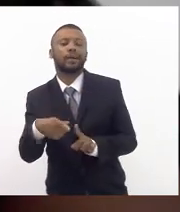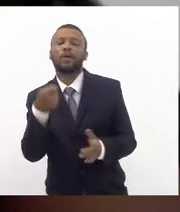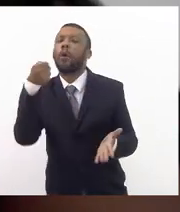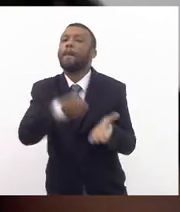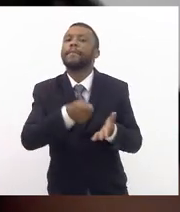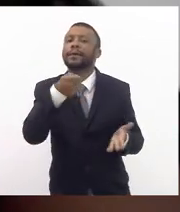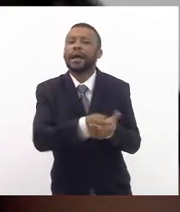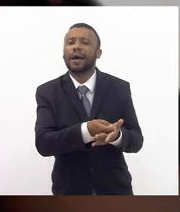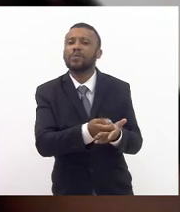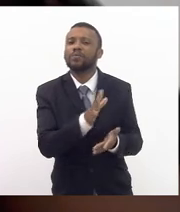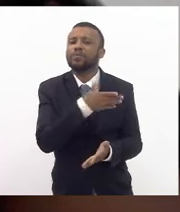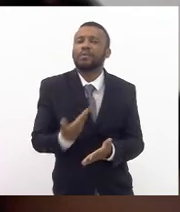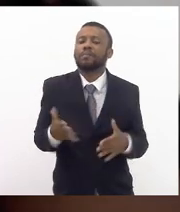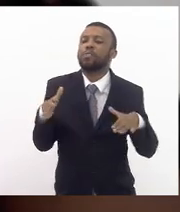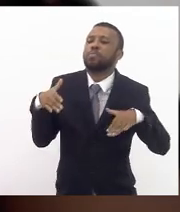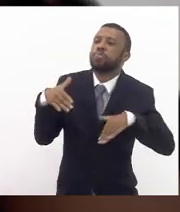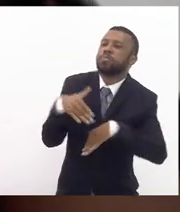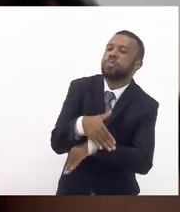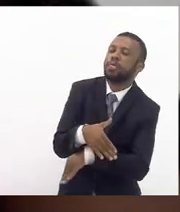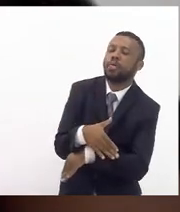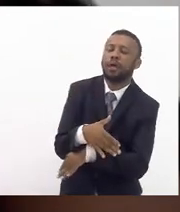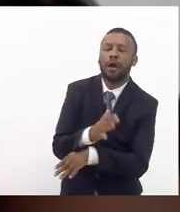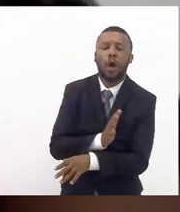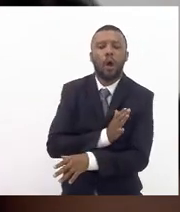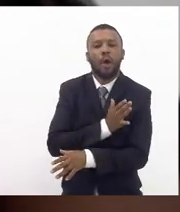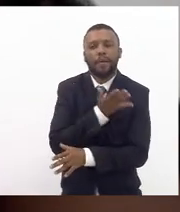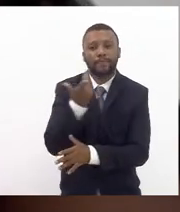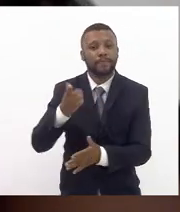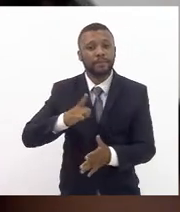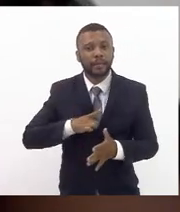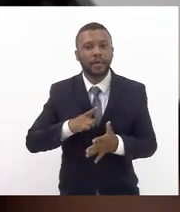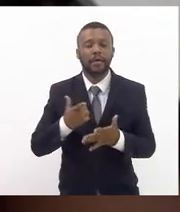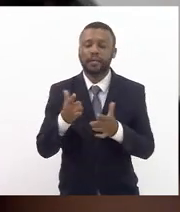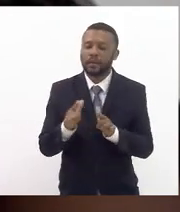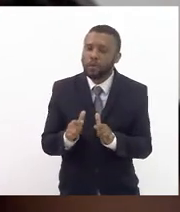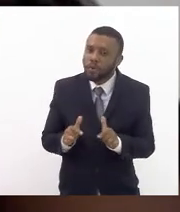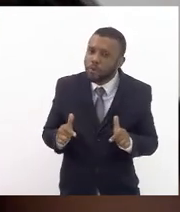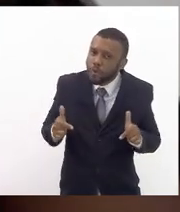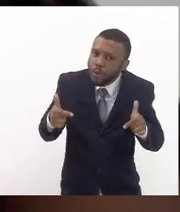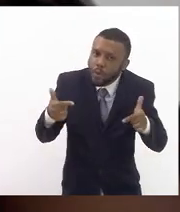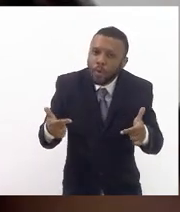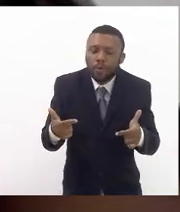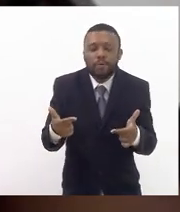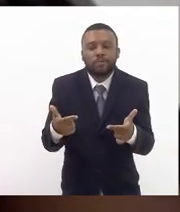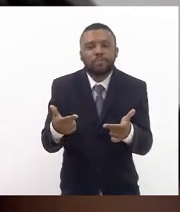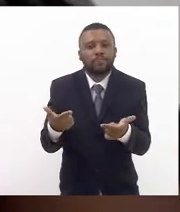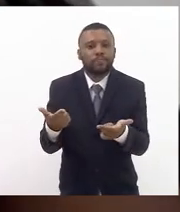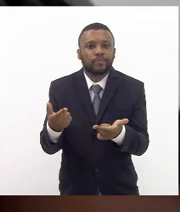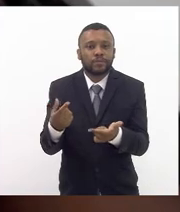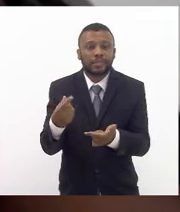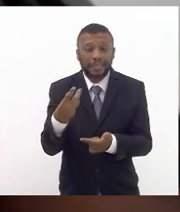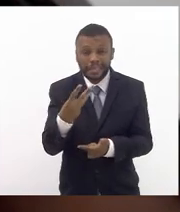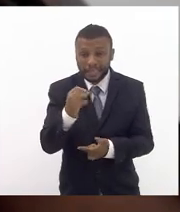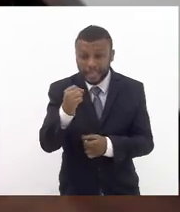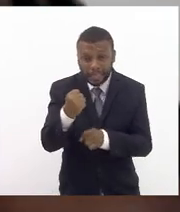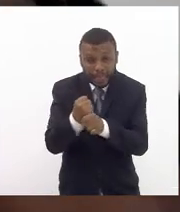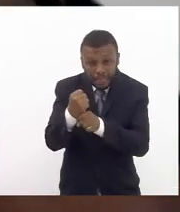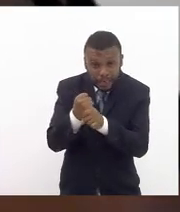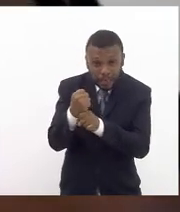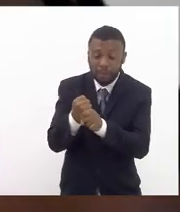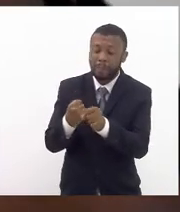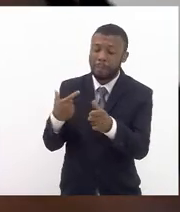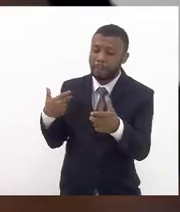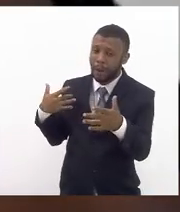calamitosa. E ter, né, esse clamor de quase três décadas, né,